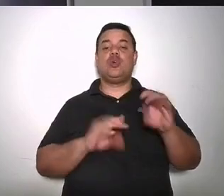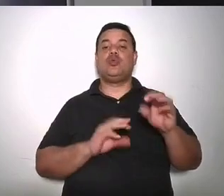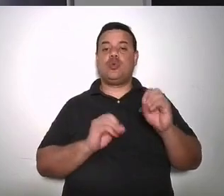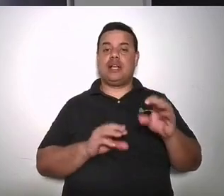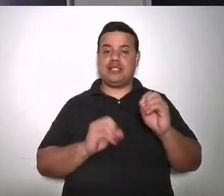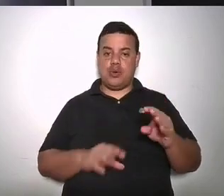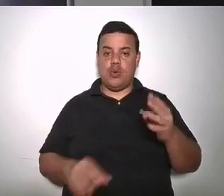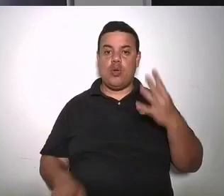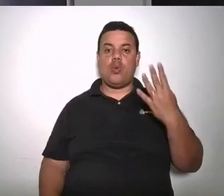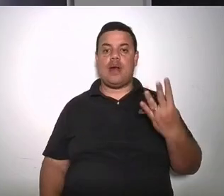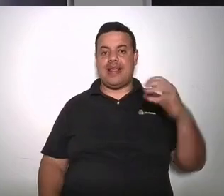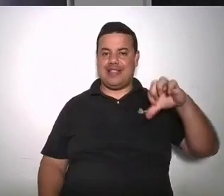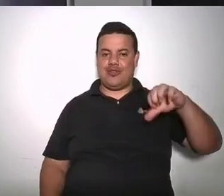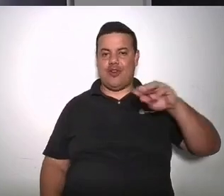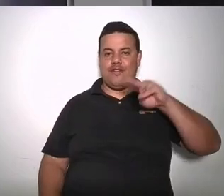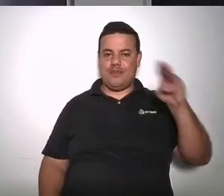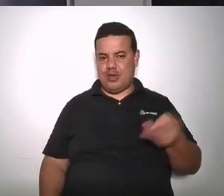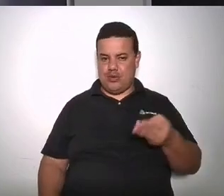49.811.000. Secretaria de Saúde,